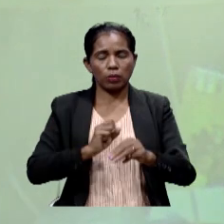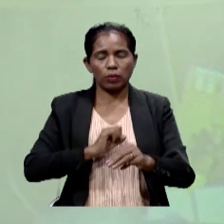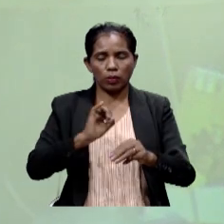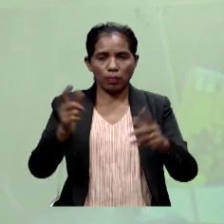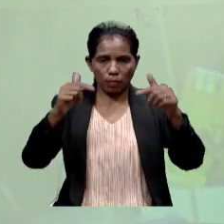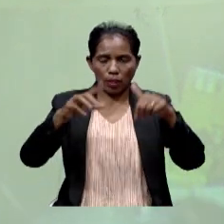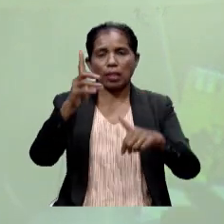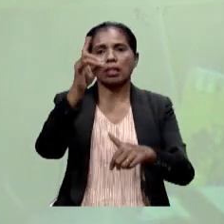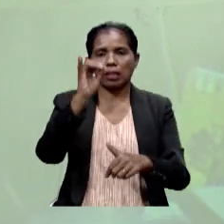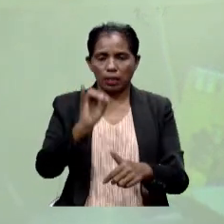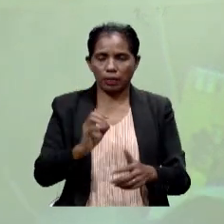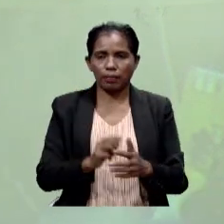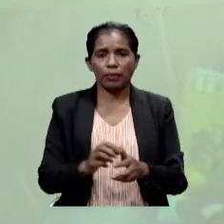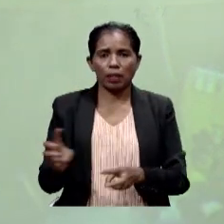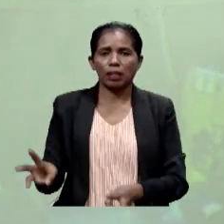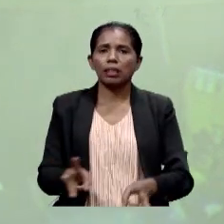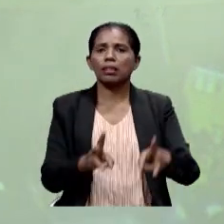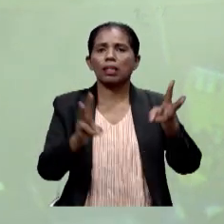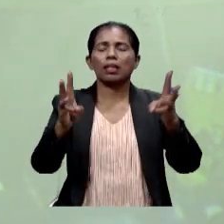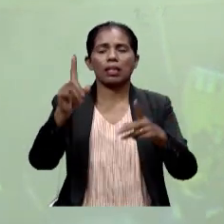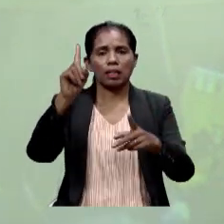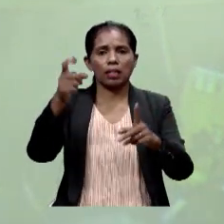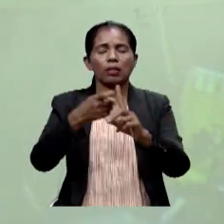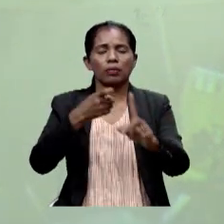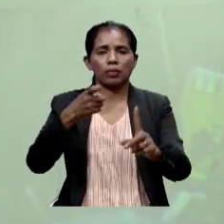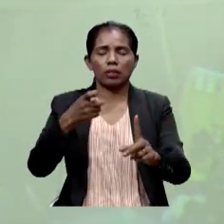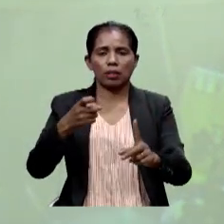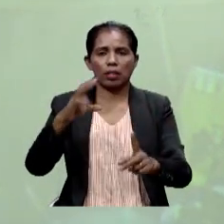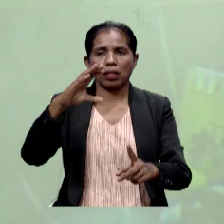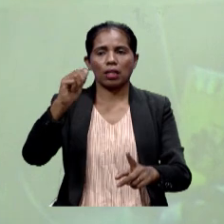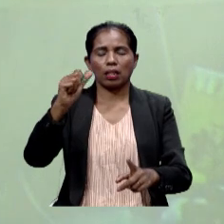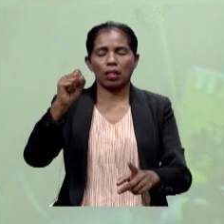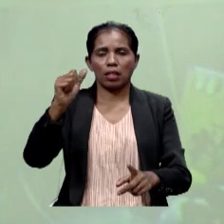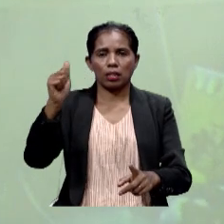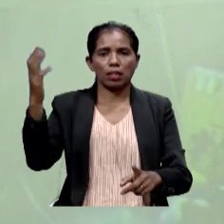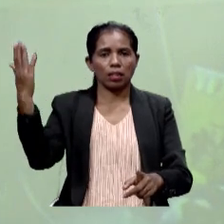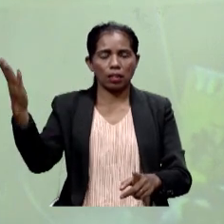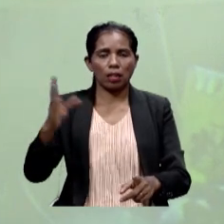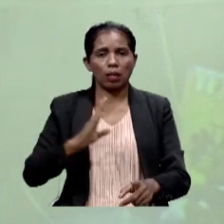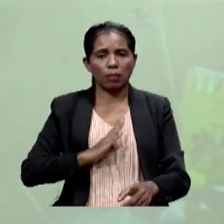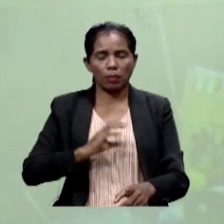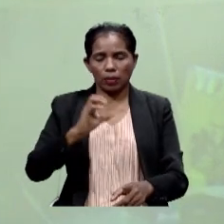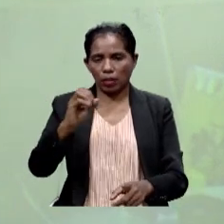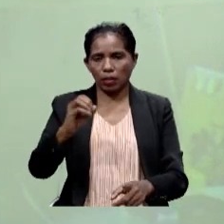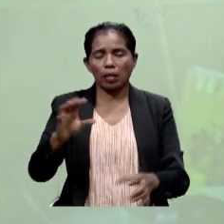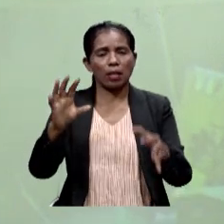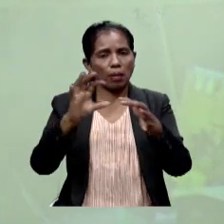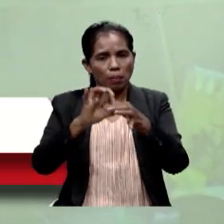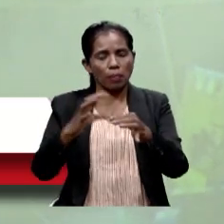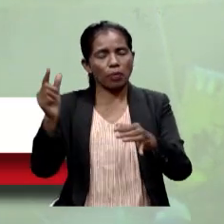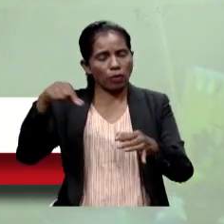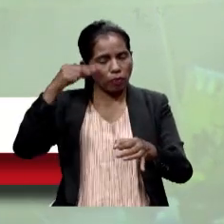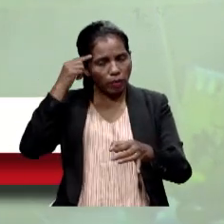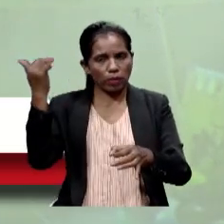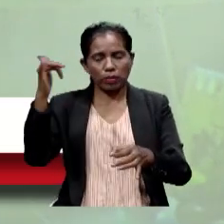dili estrada ida husi casa bato rai fila zuma lain ne ha ne membro governo sira ita